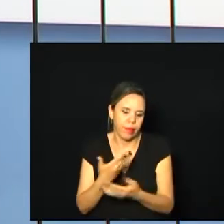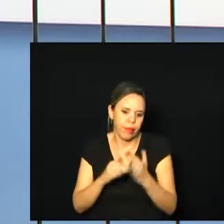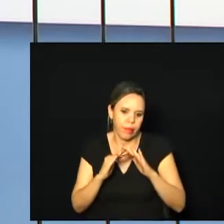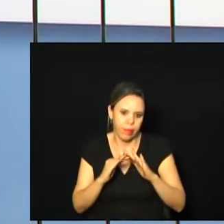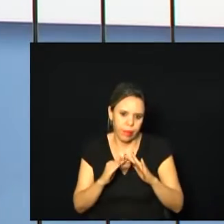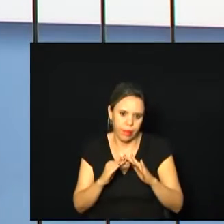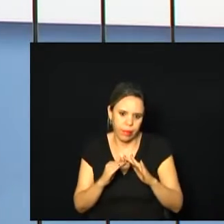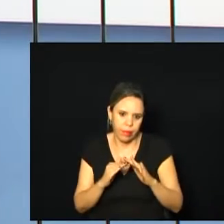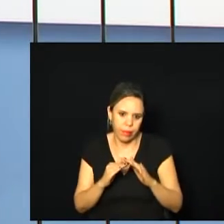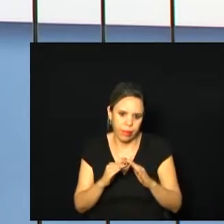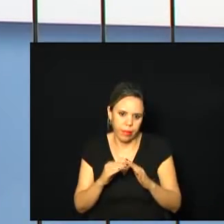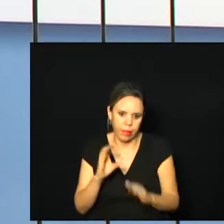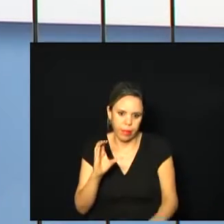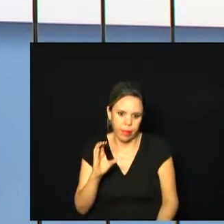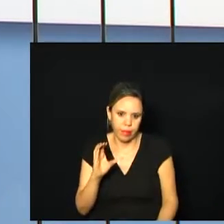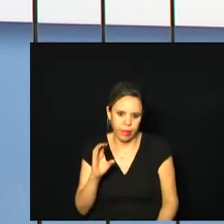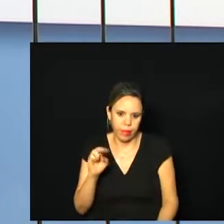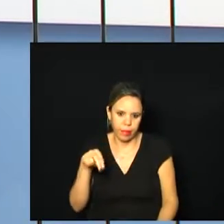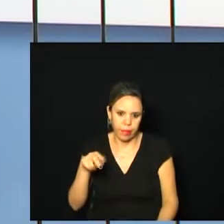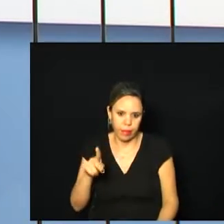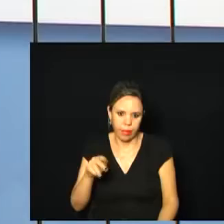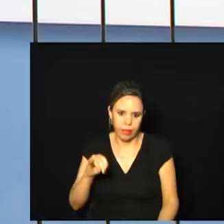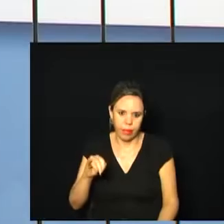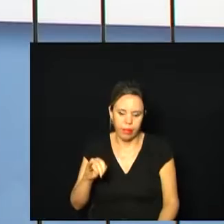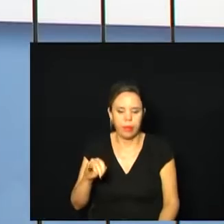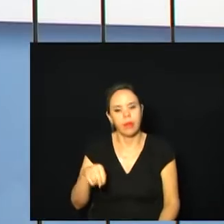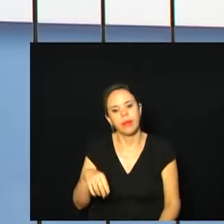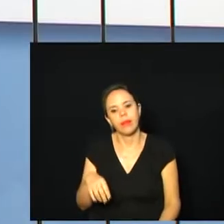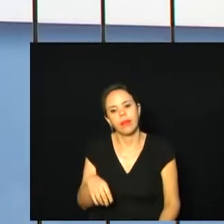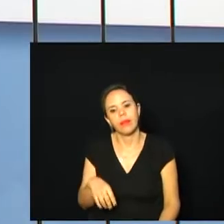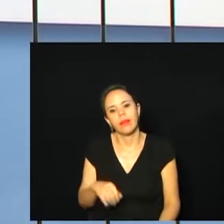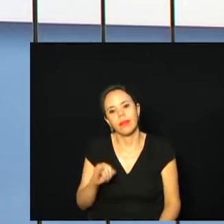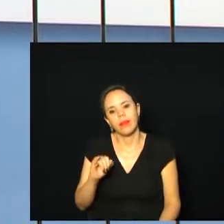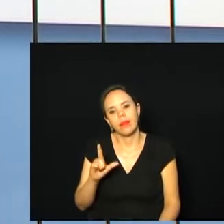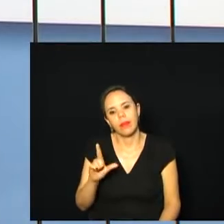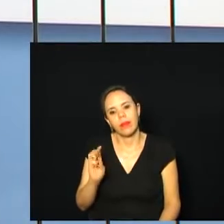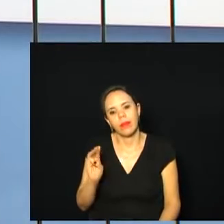escola que é do CNPEM, então é